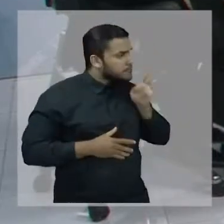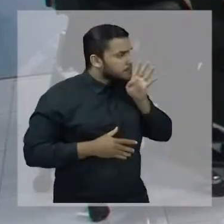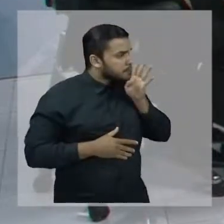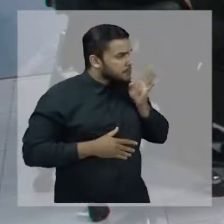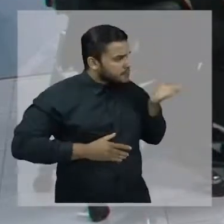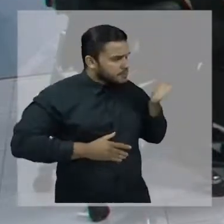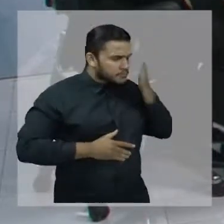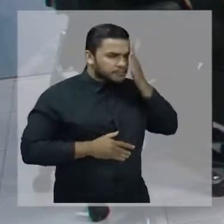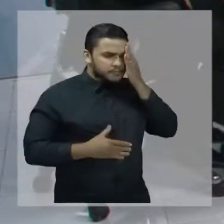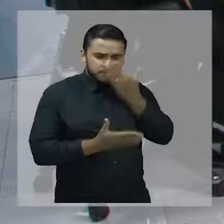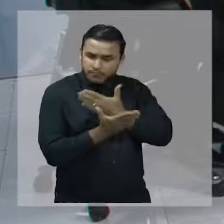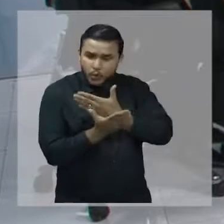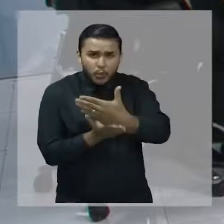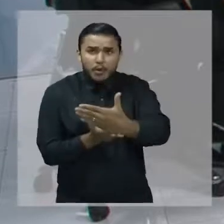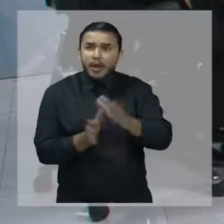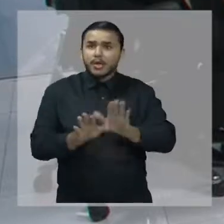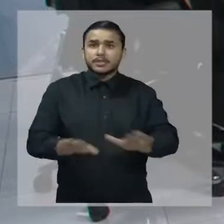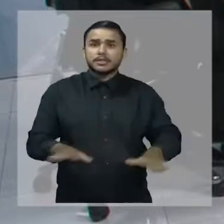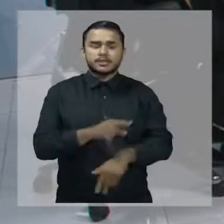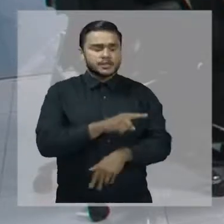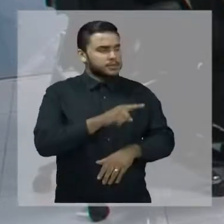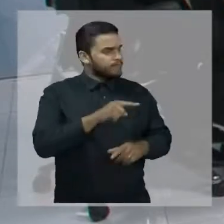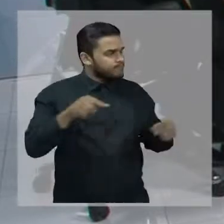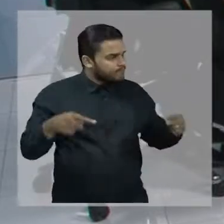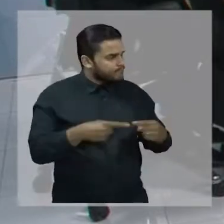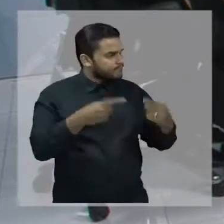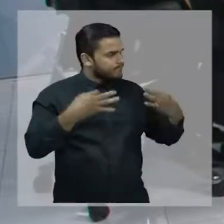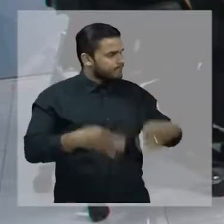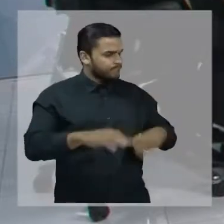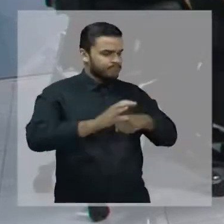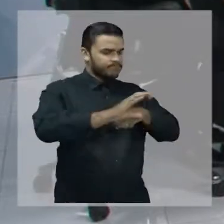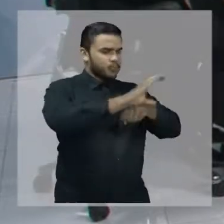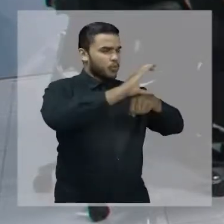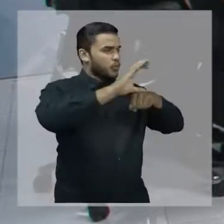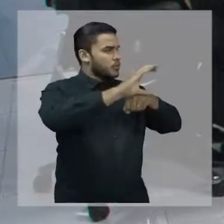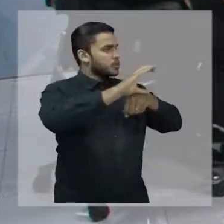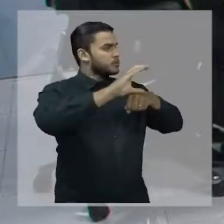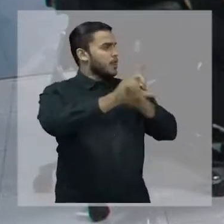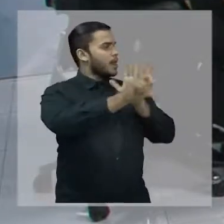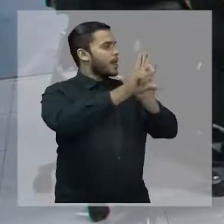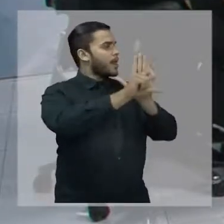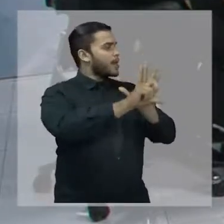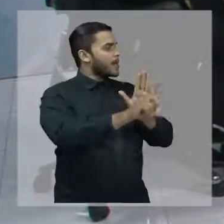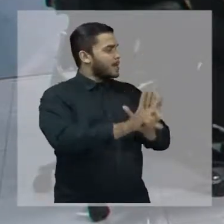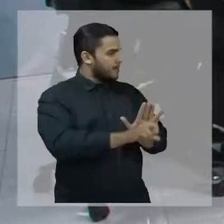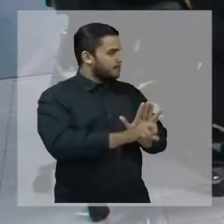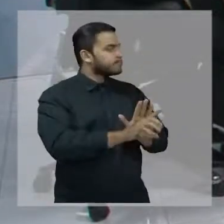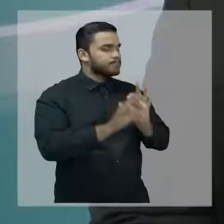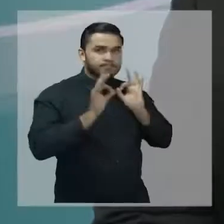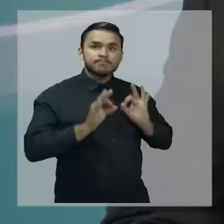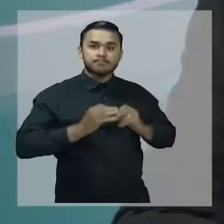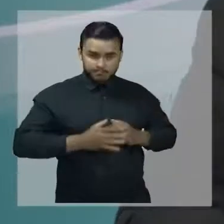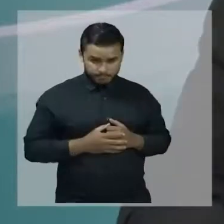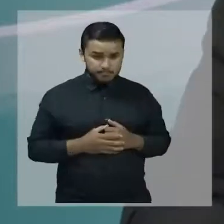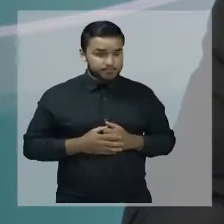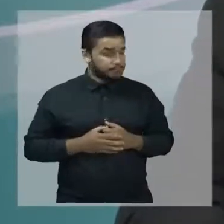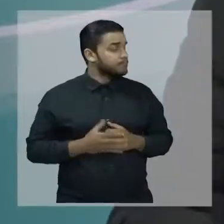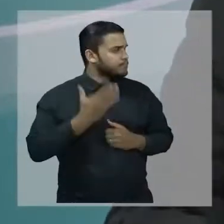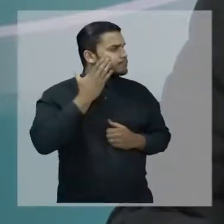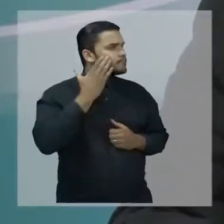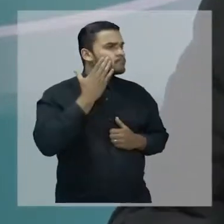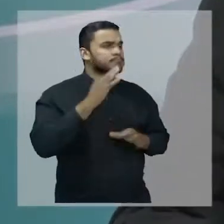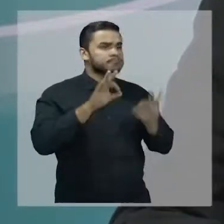minhas palavras. Essa é a natureza da nossa Constituição. A Constituição social, uma Constituição